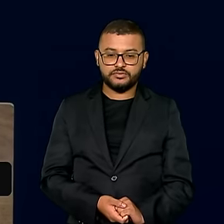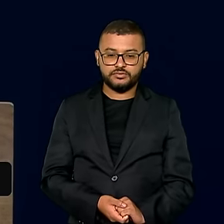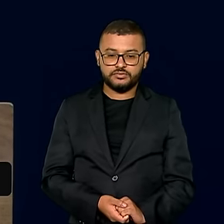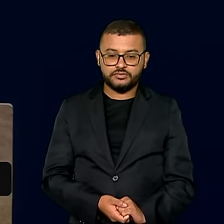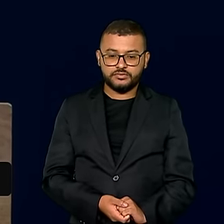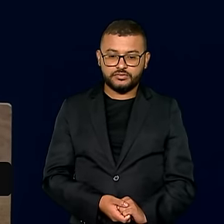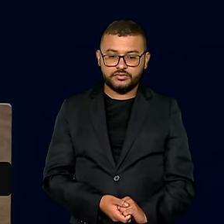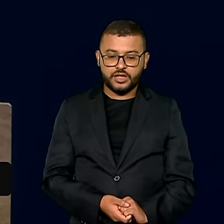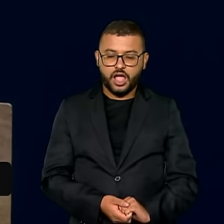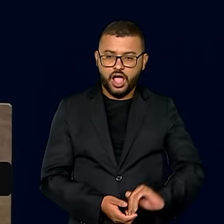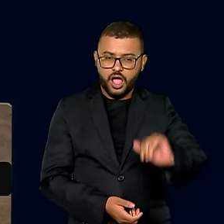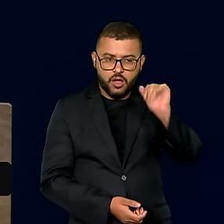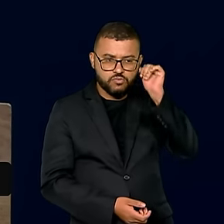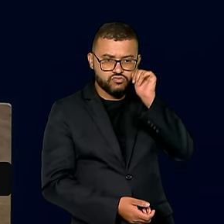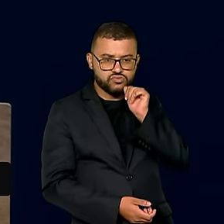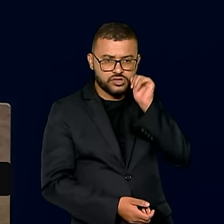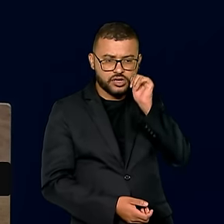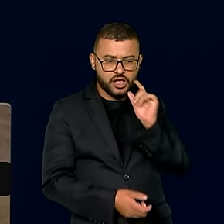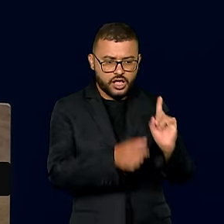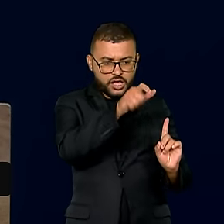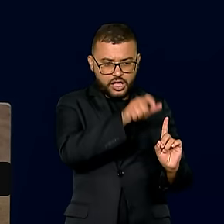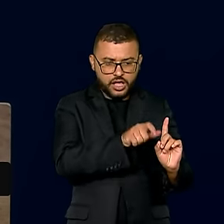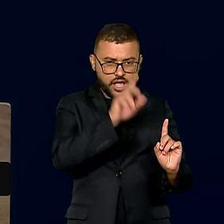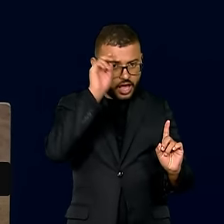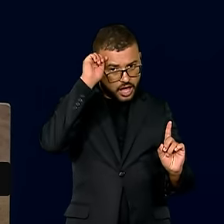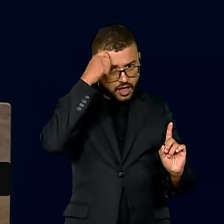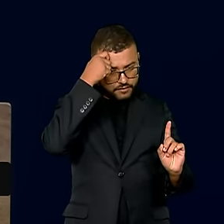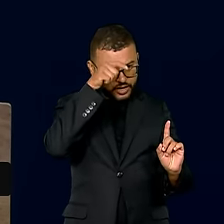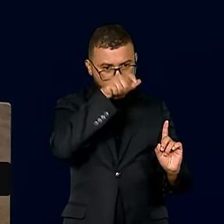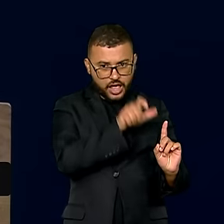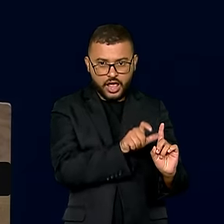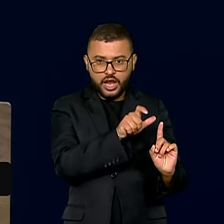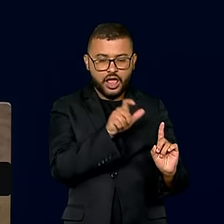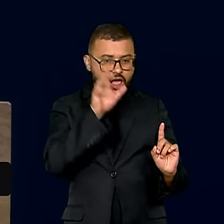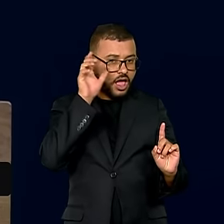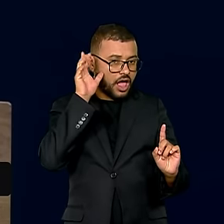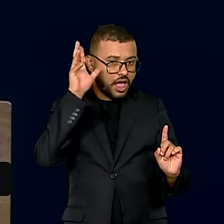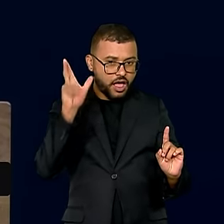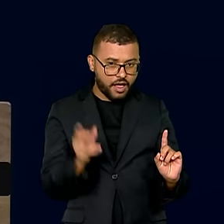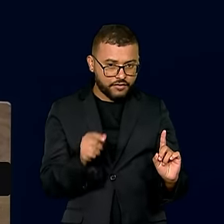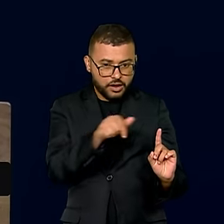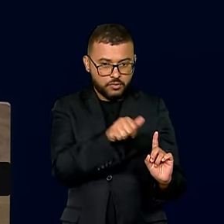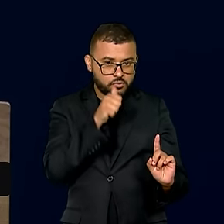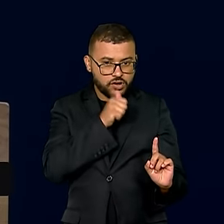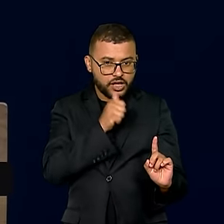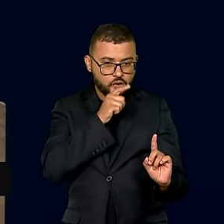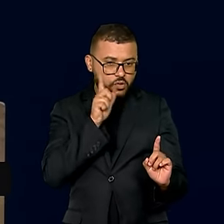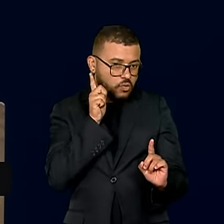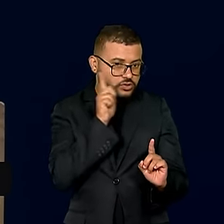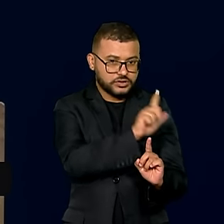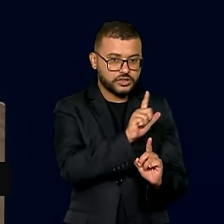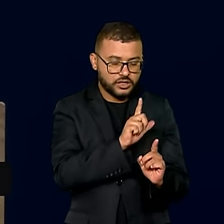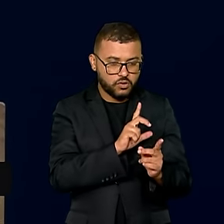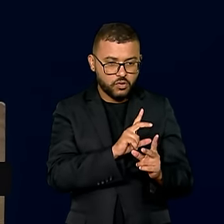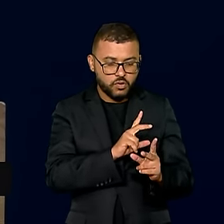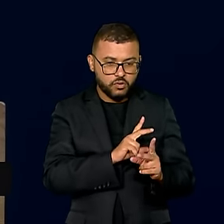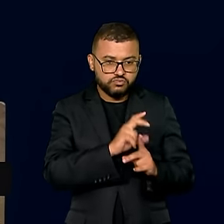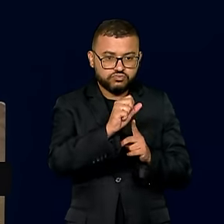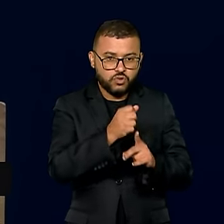Uma mulher africana, a keniana Wangari Maathai, vencedora do Prêmio Nobel da